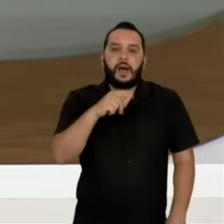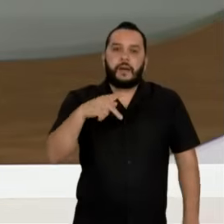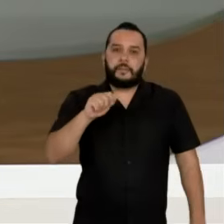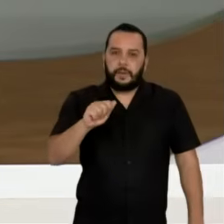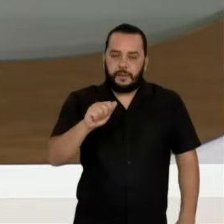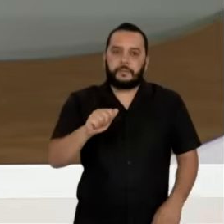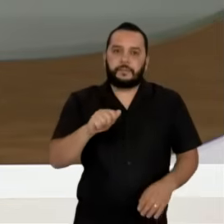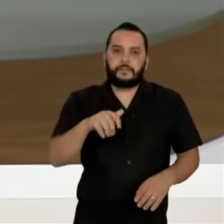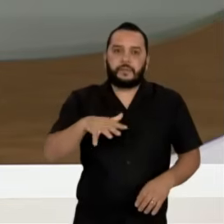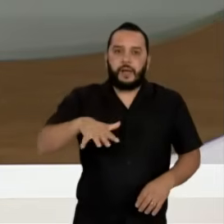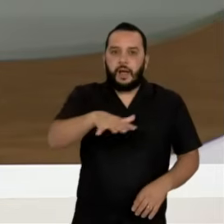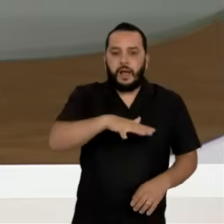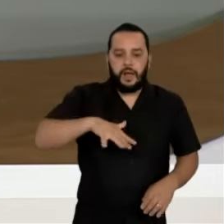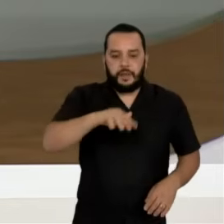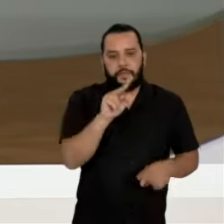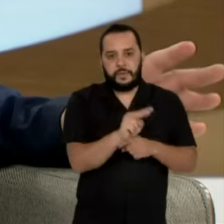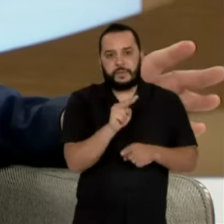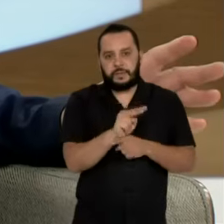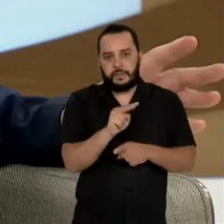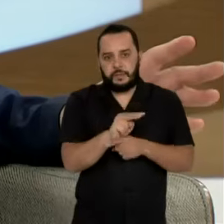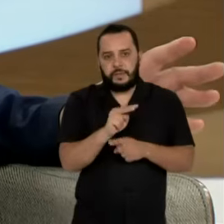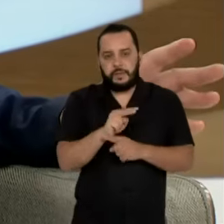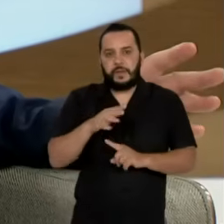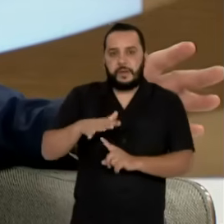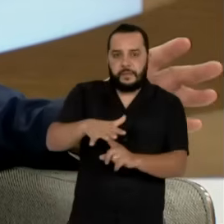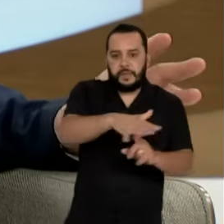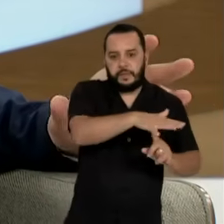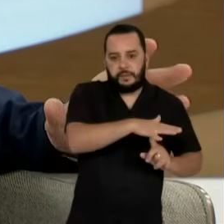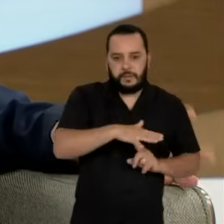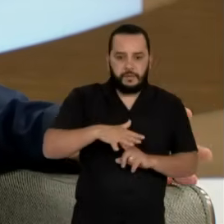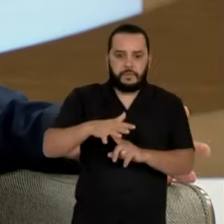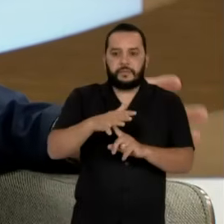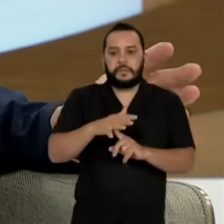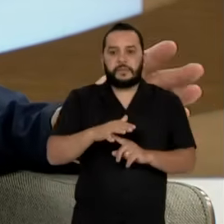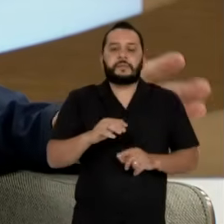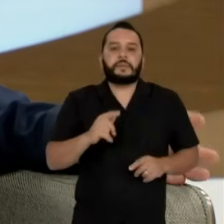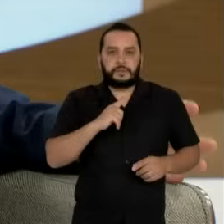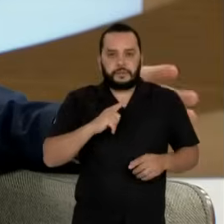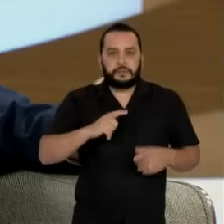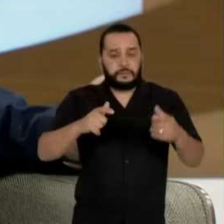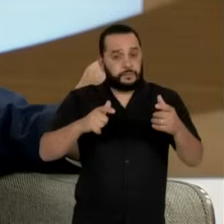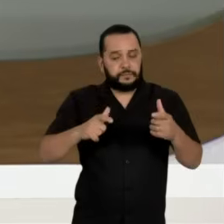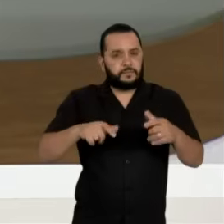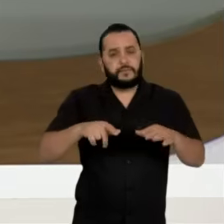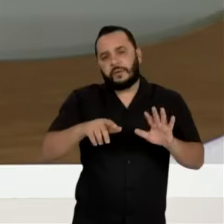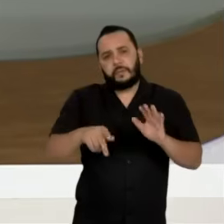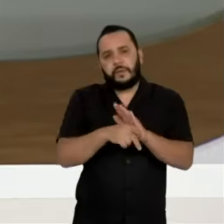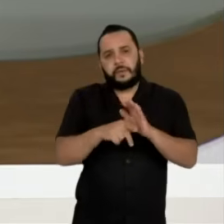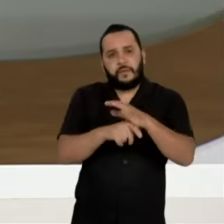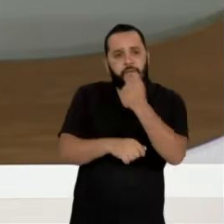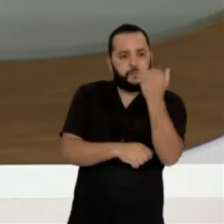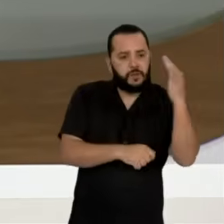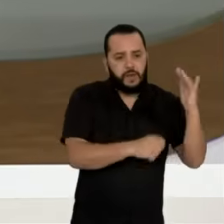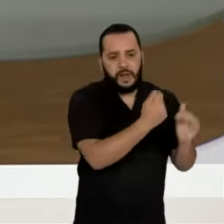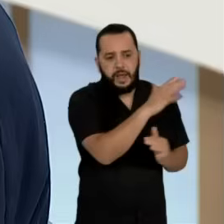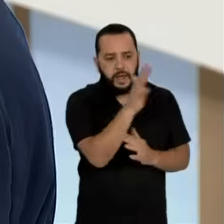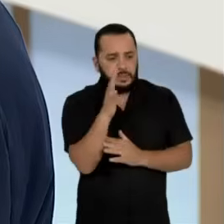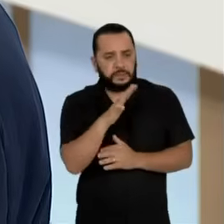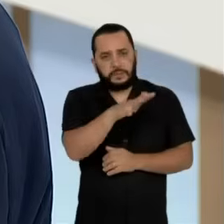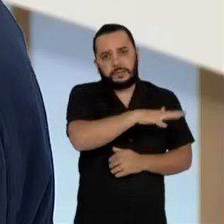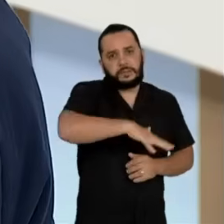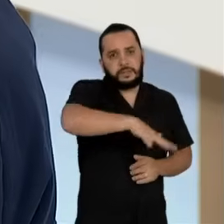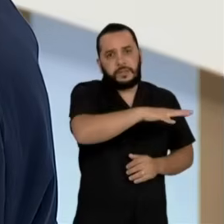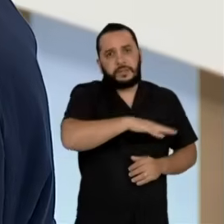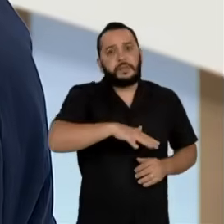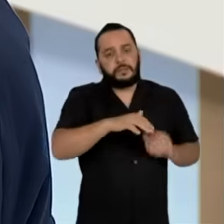Área de Proteção Ambiental. Mas em reservas extrativistas e florestas nacionais não pode ter propriedade privada. Então, essas são as áreas que a